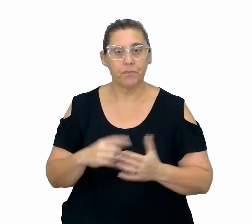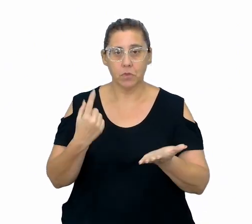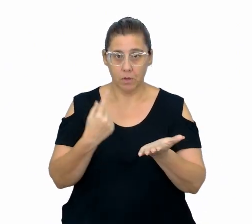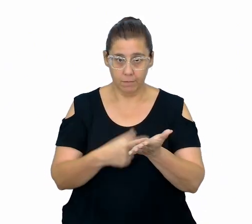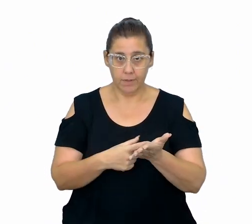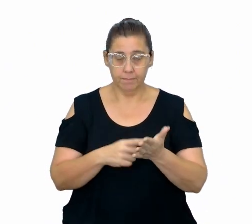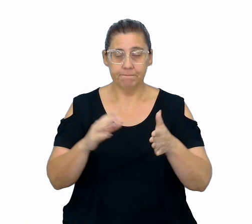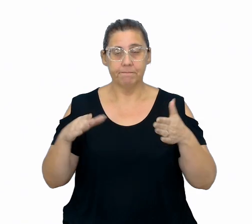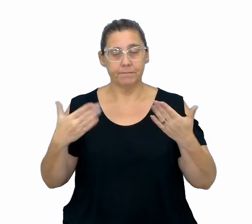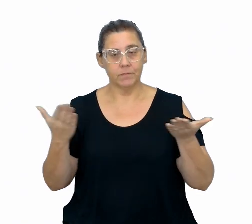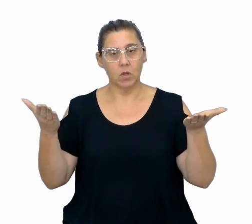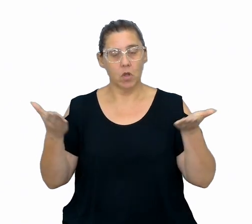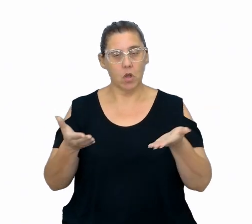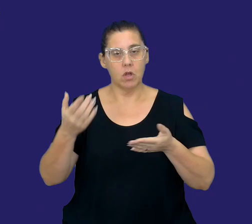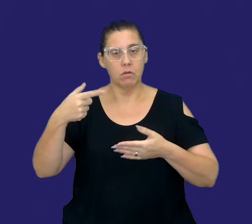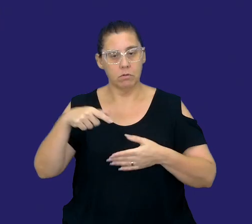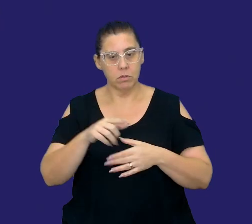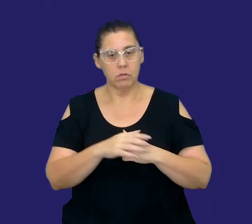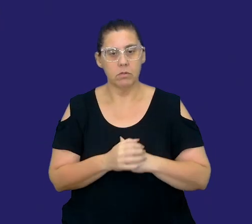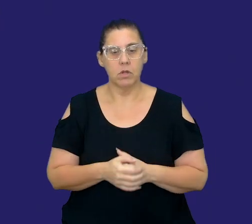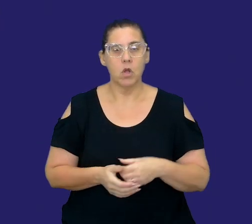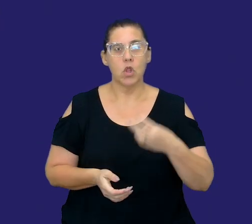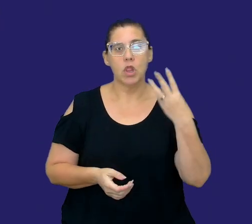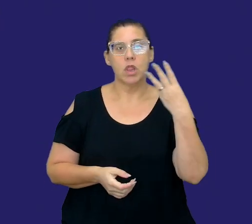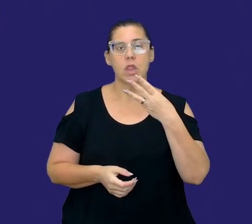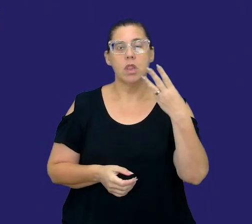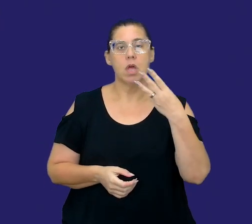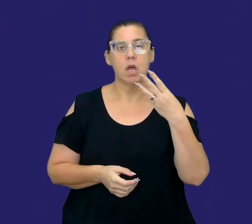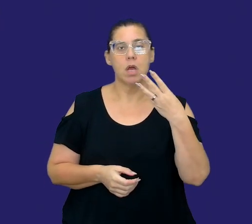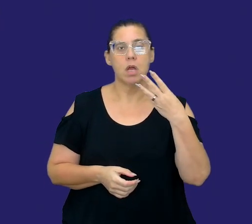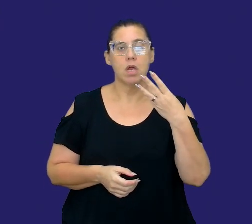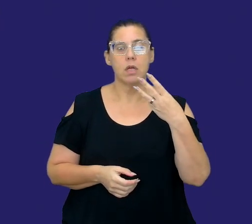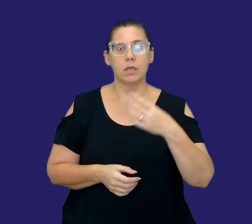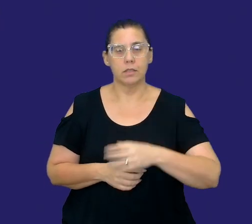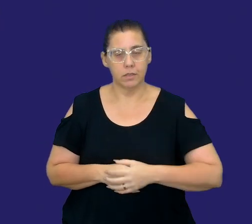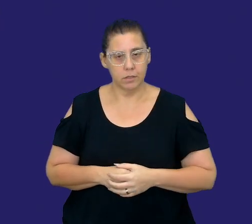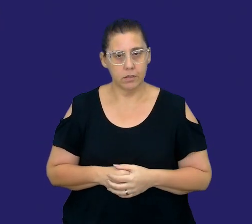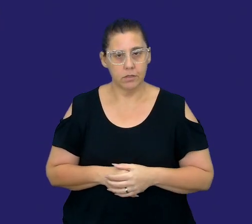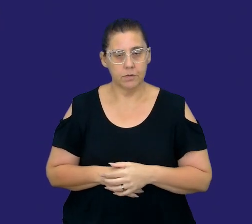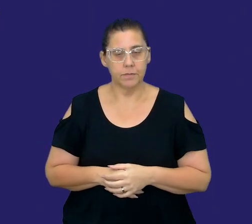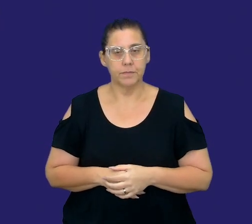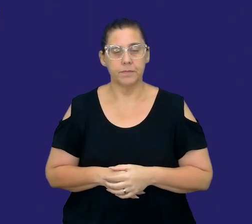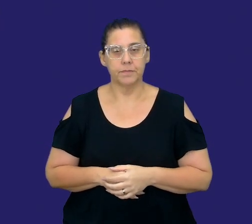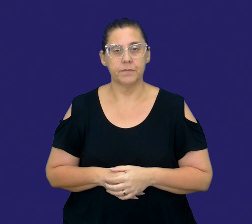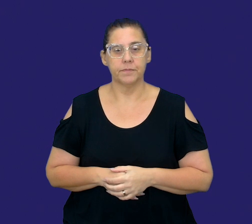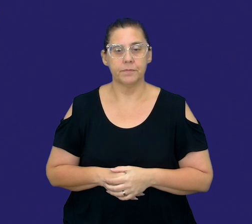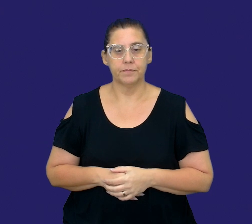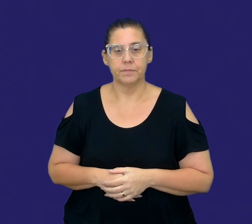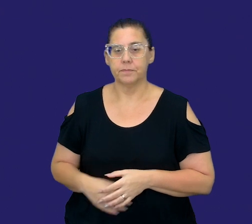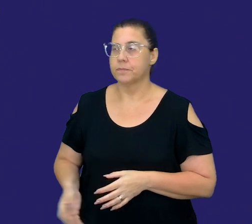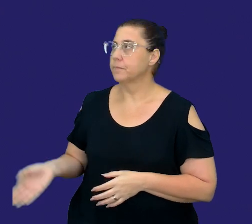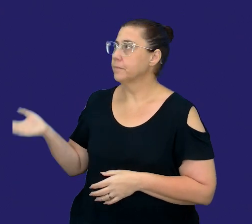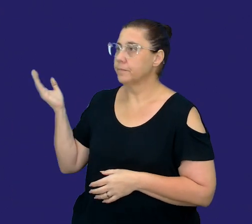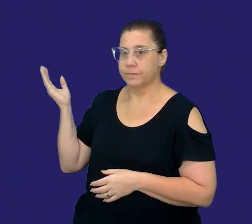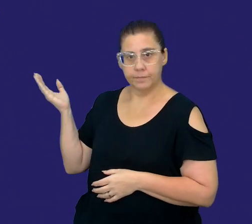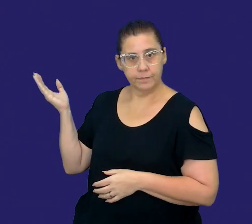agora, nós iremos para o nosso terceiro momento.